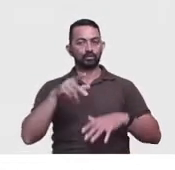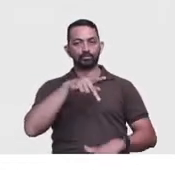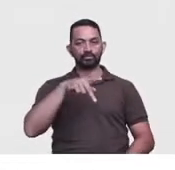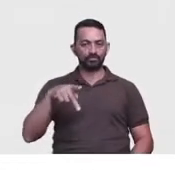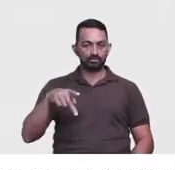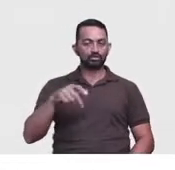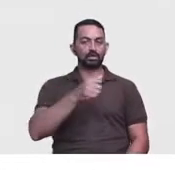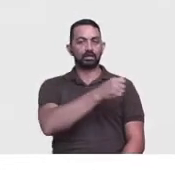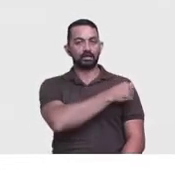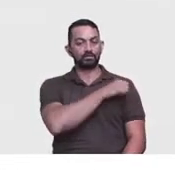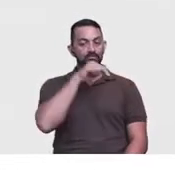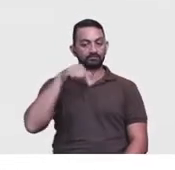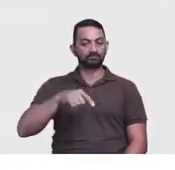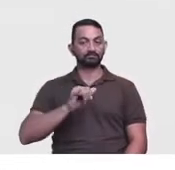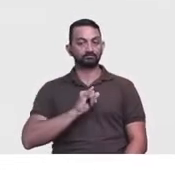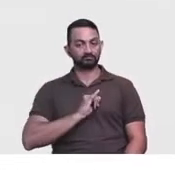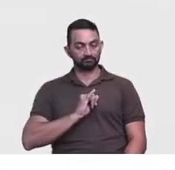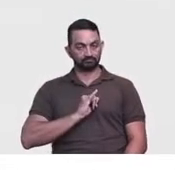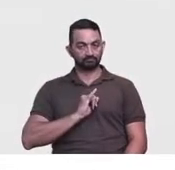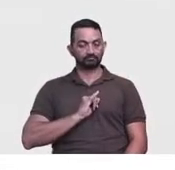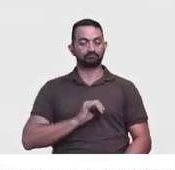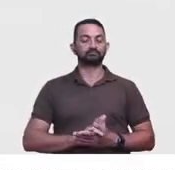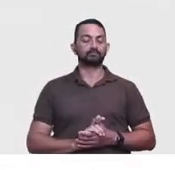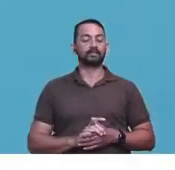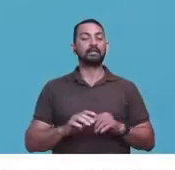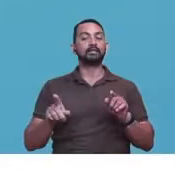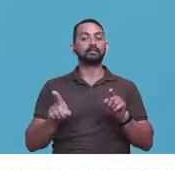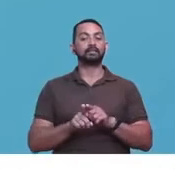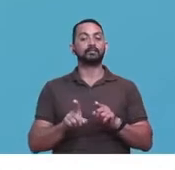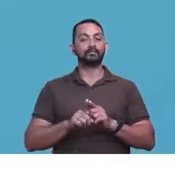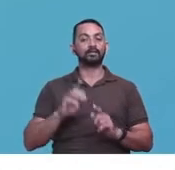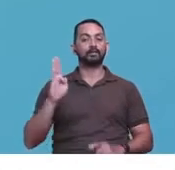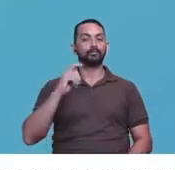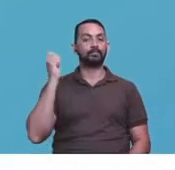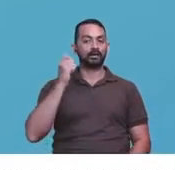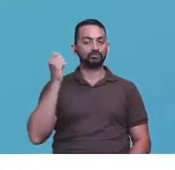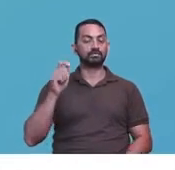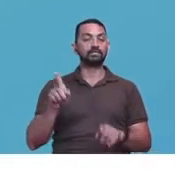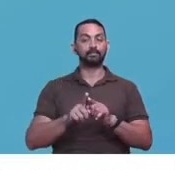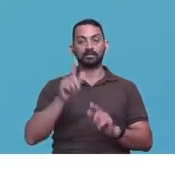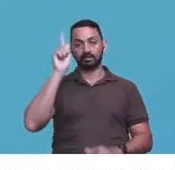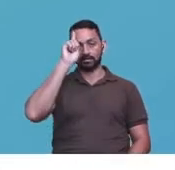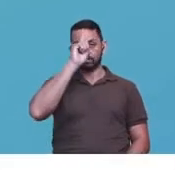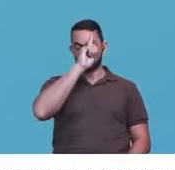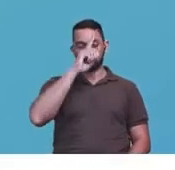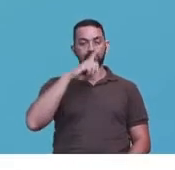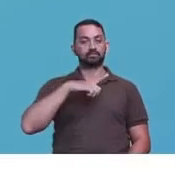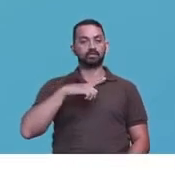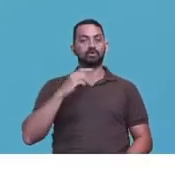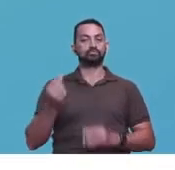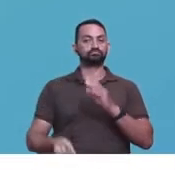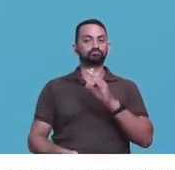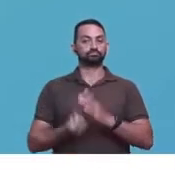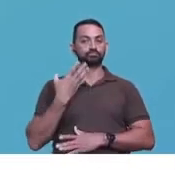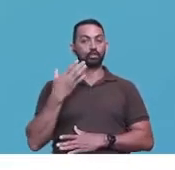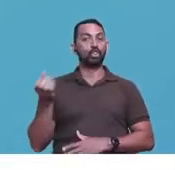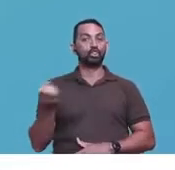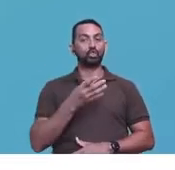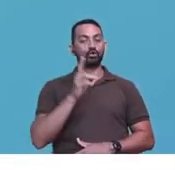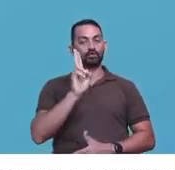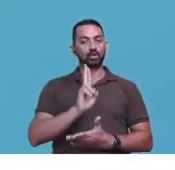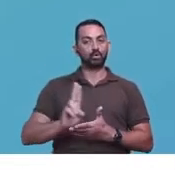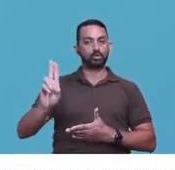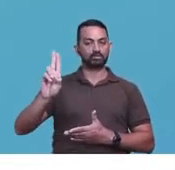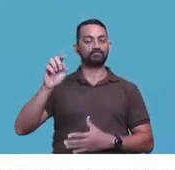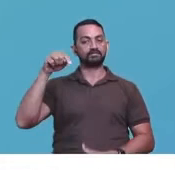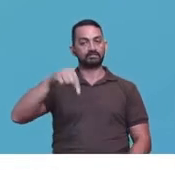movimento foi criado por professores e alunos da UFMA de Imperatriz com uma Mônica falou também de Balsas e Grajaú viu e aí Visa a criação